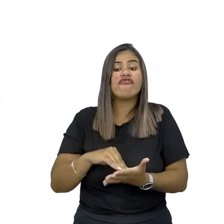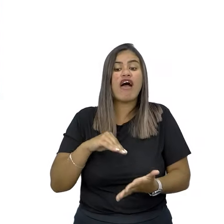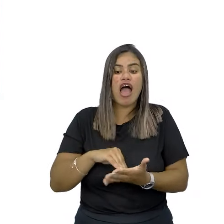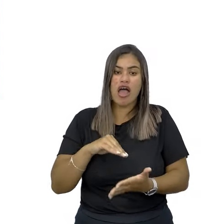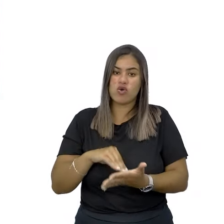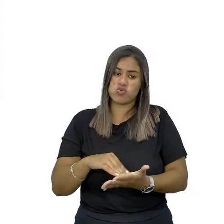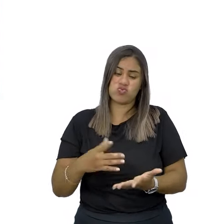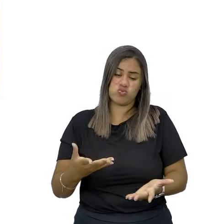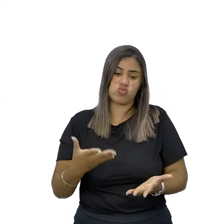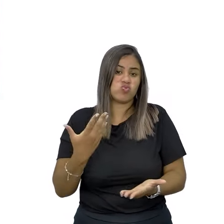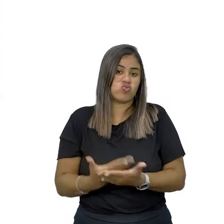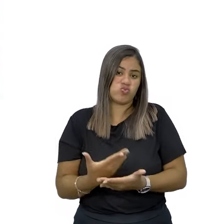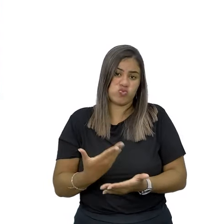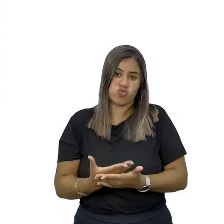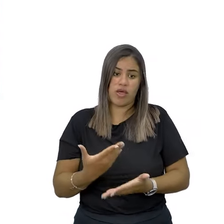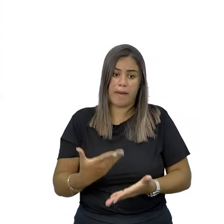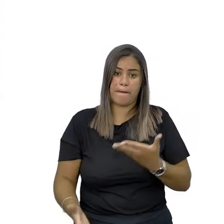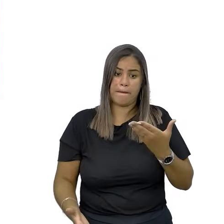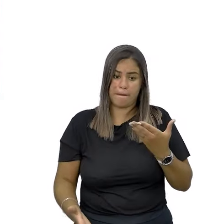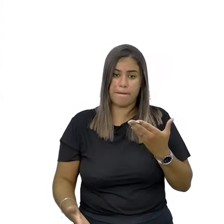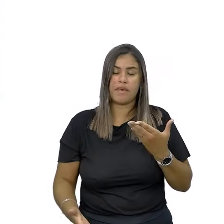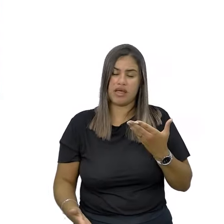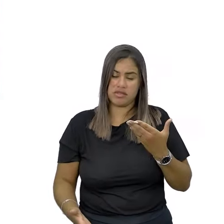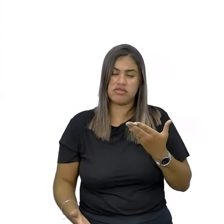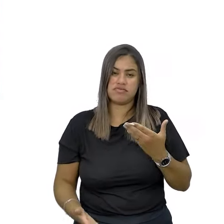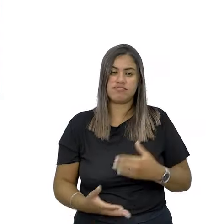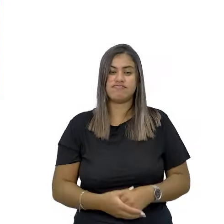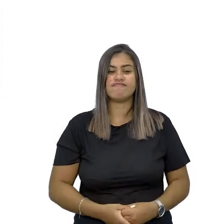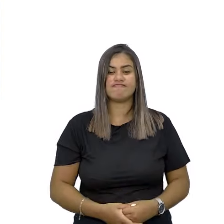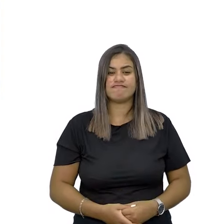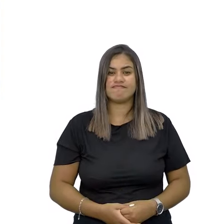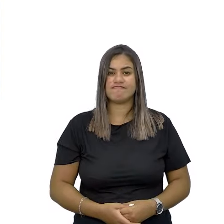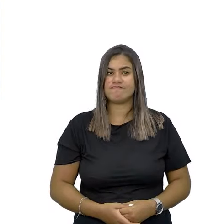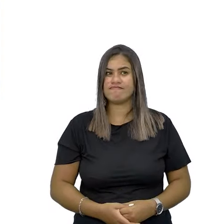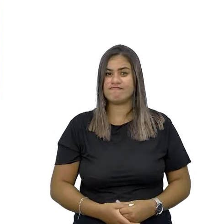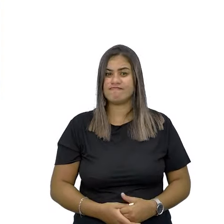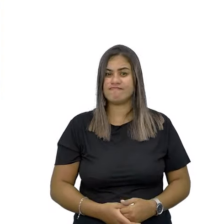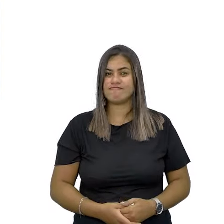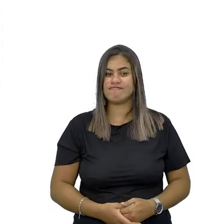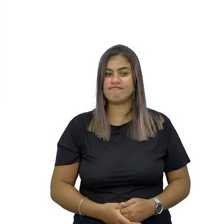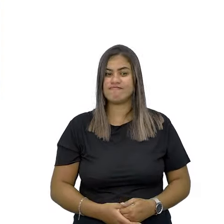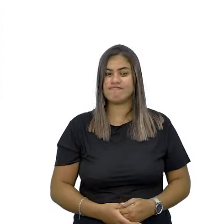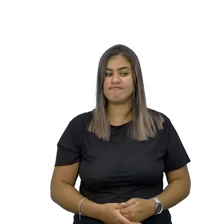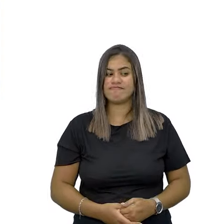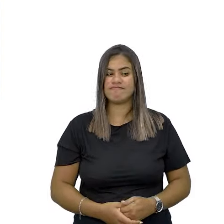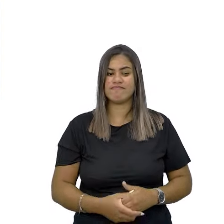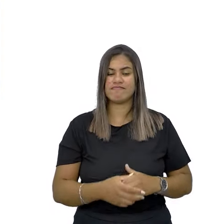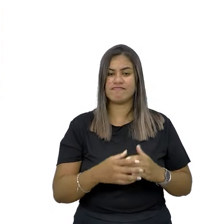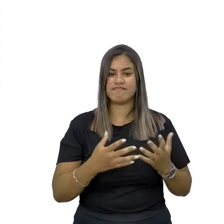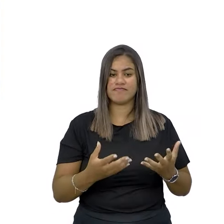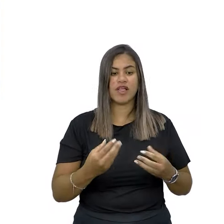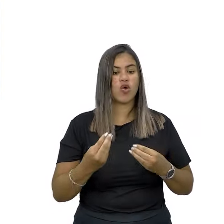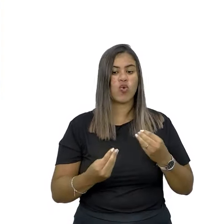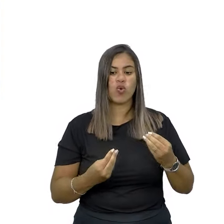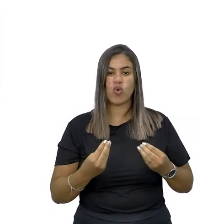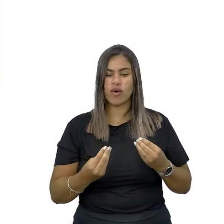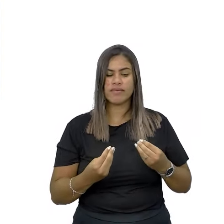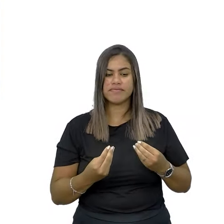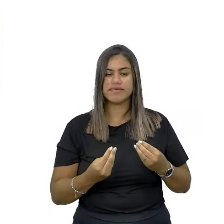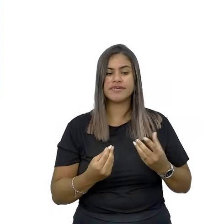da sequência, vocês viram, as sequências são, as aulas, sequências são divididas de 2 em 2 aulas. E